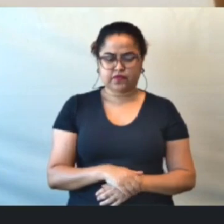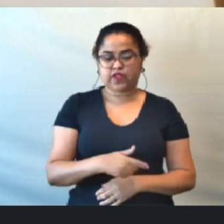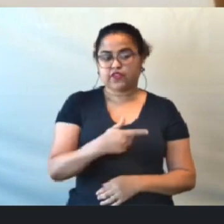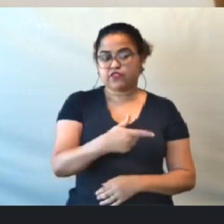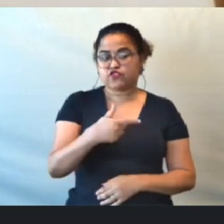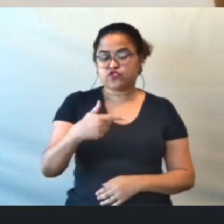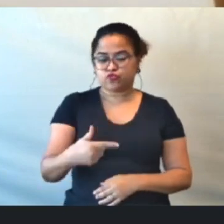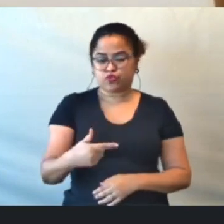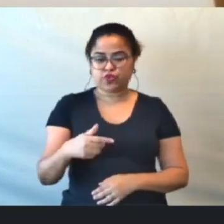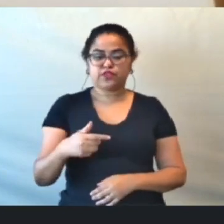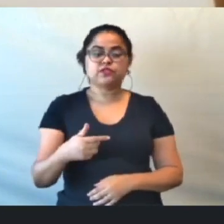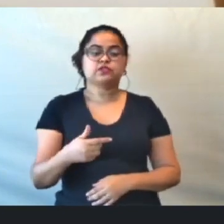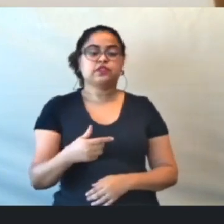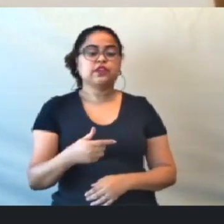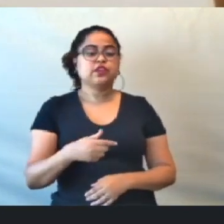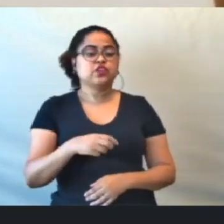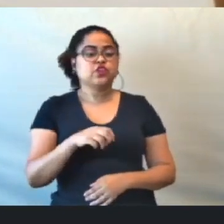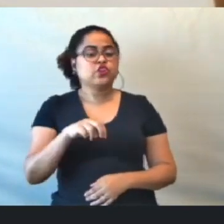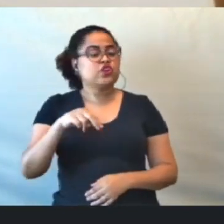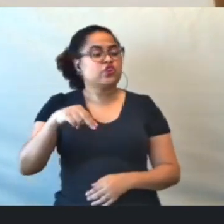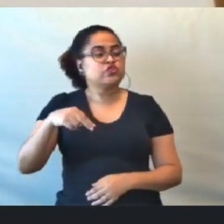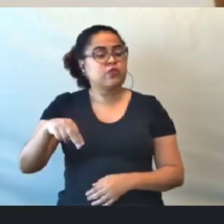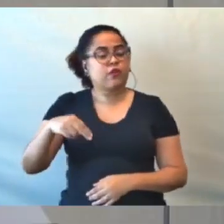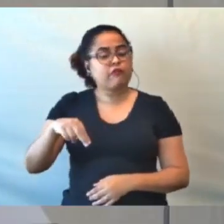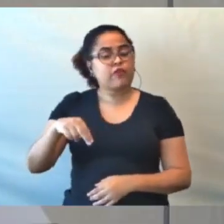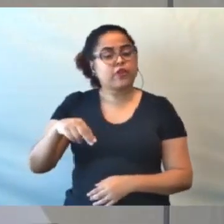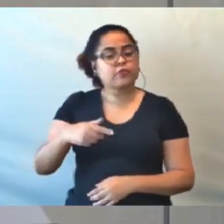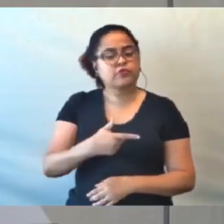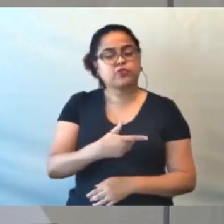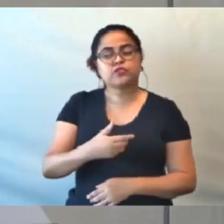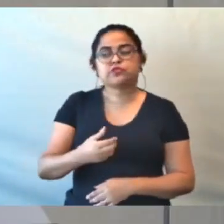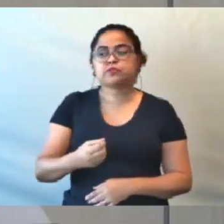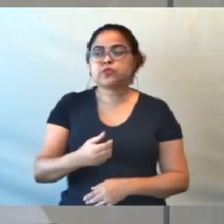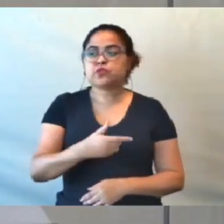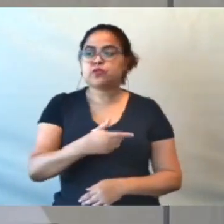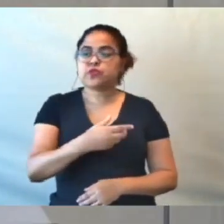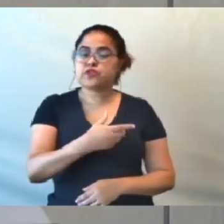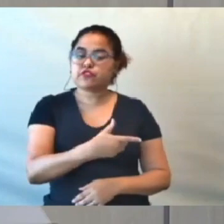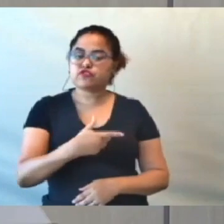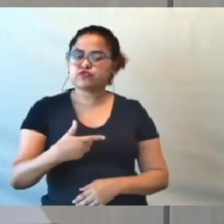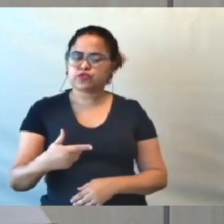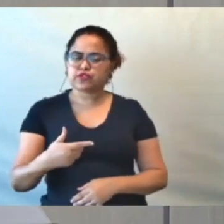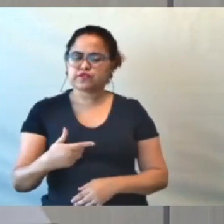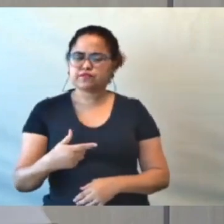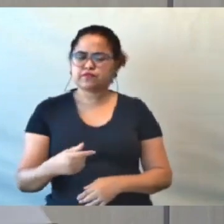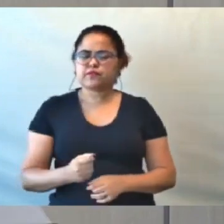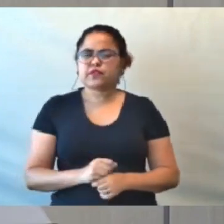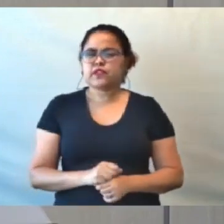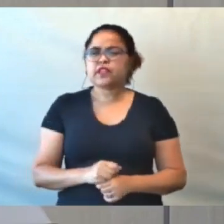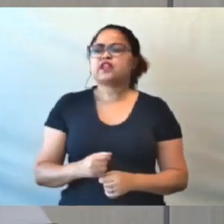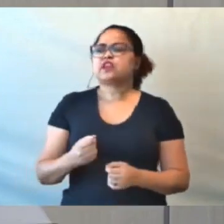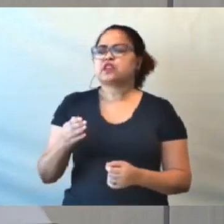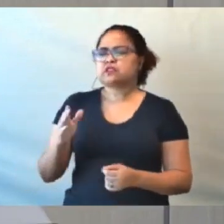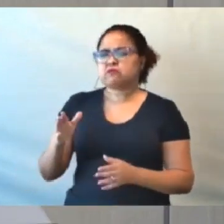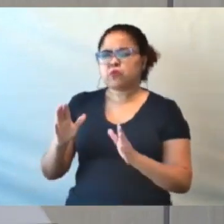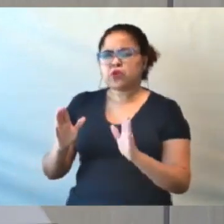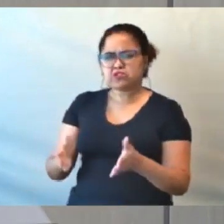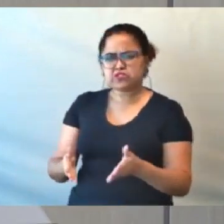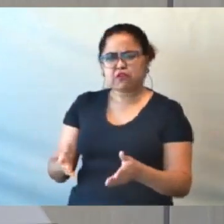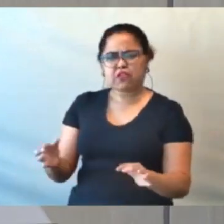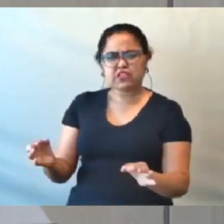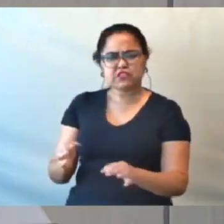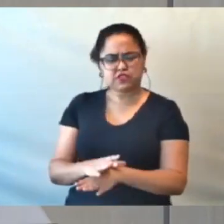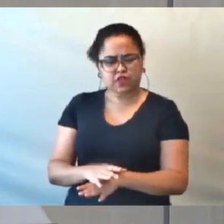de 2022. Ok. Uma vez que o contrato se encerrou em novembro de 2022, foi emitido